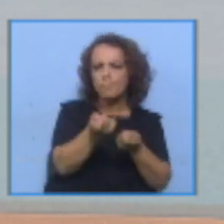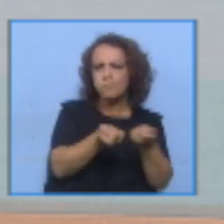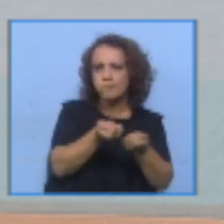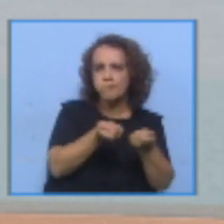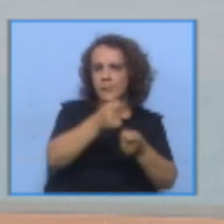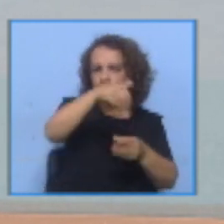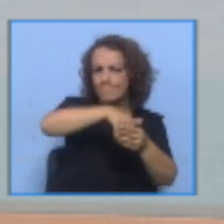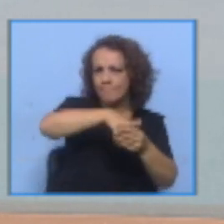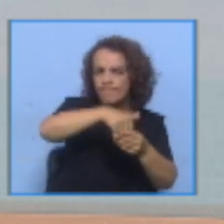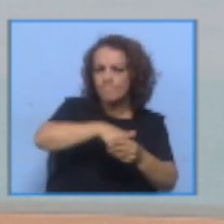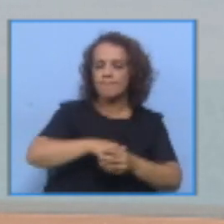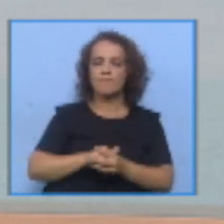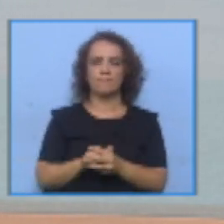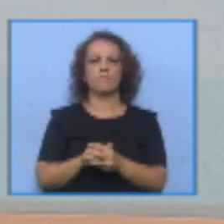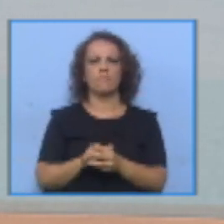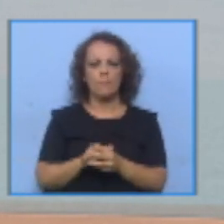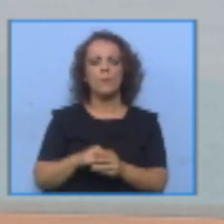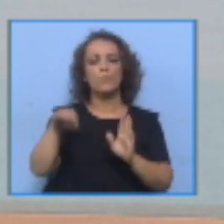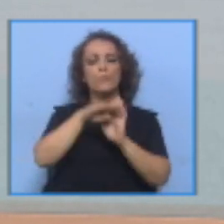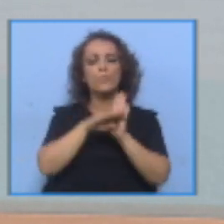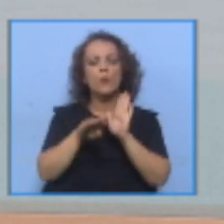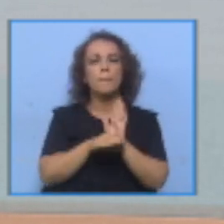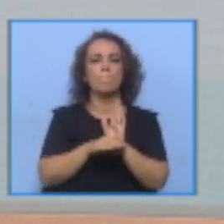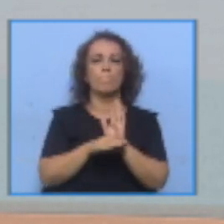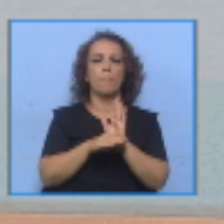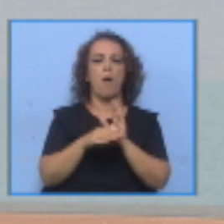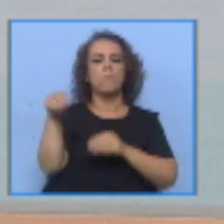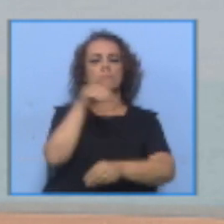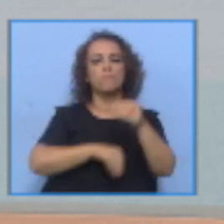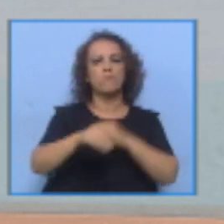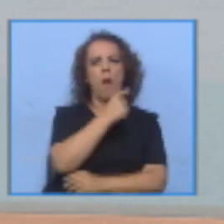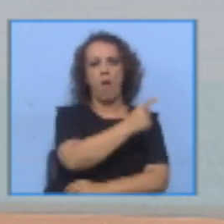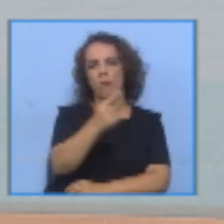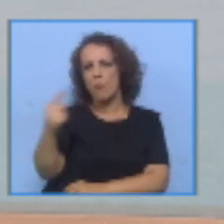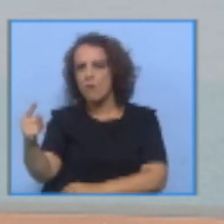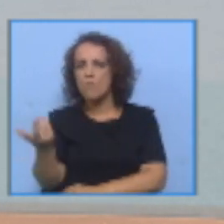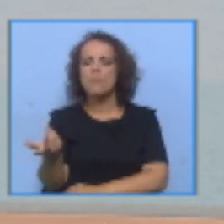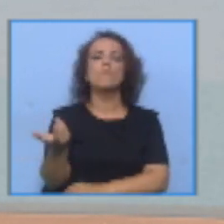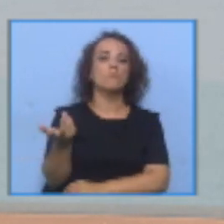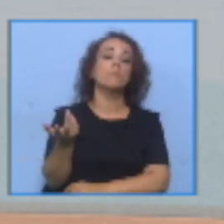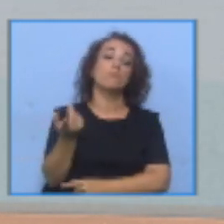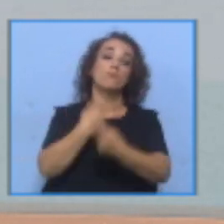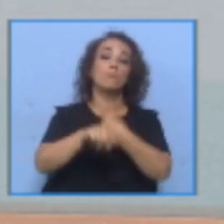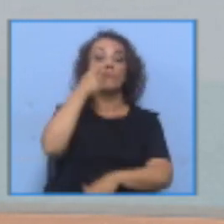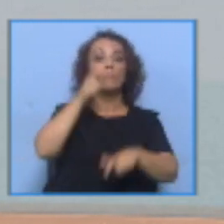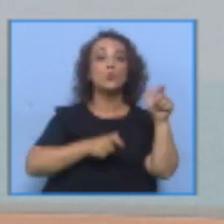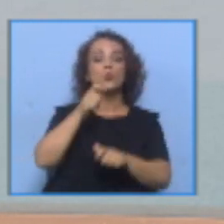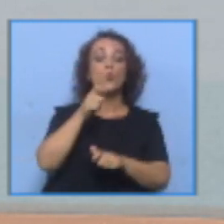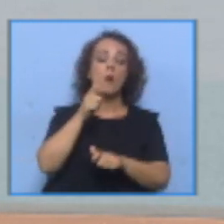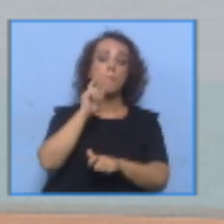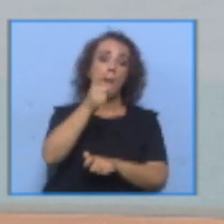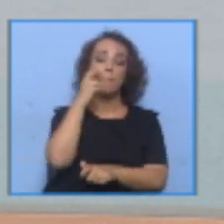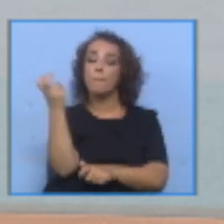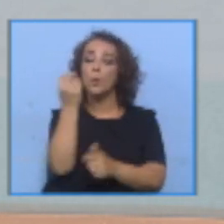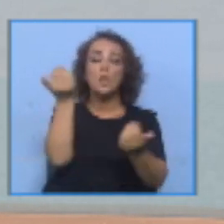áreas dos programas eleitorais, e cabe a cada um também procurar onde se informar. Informar-se,